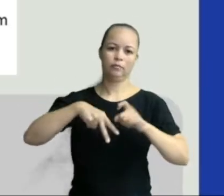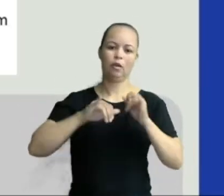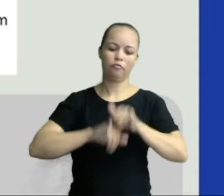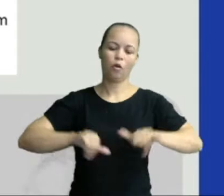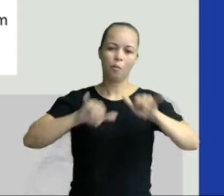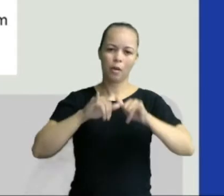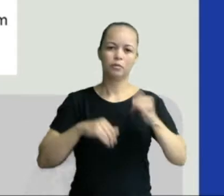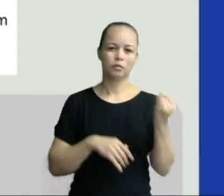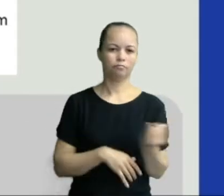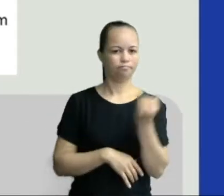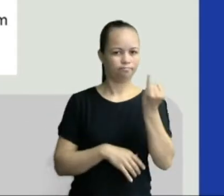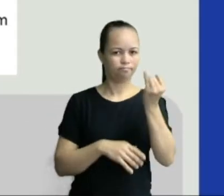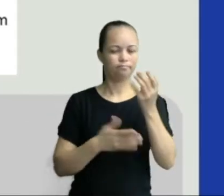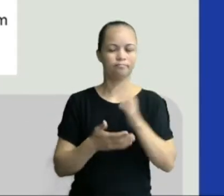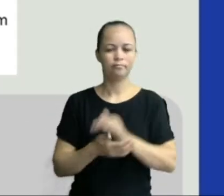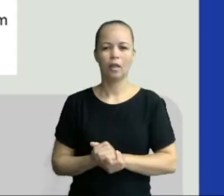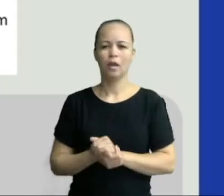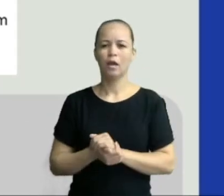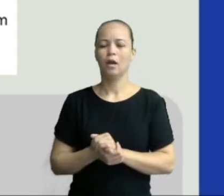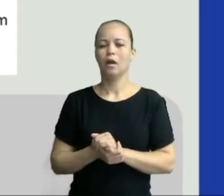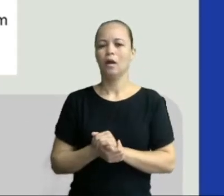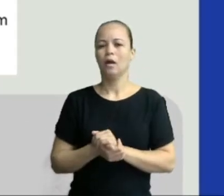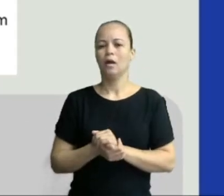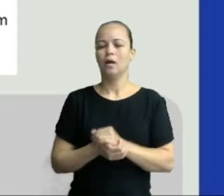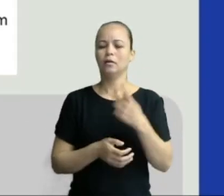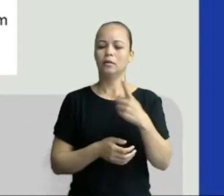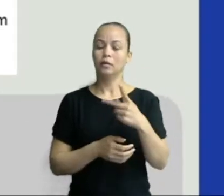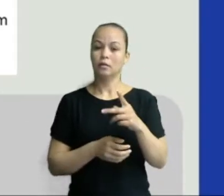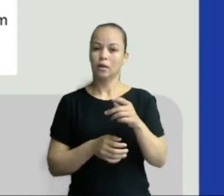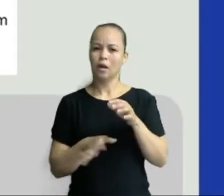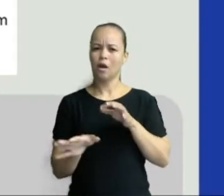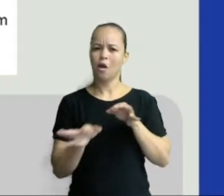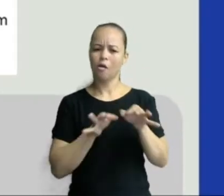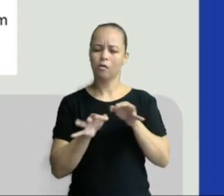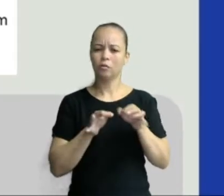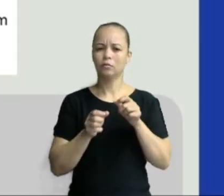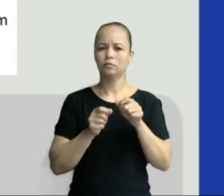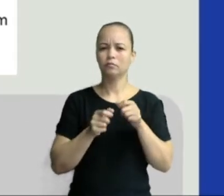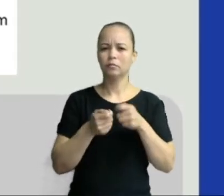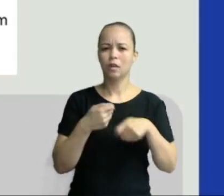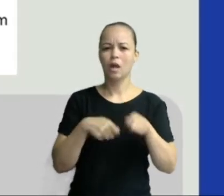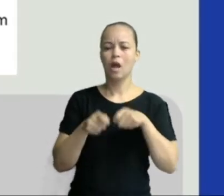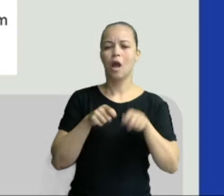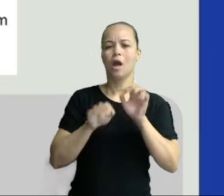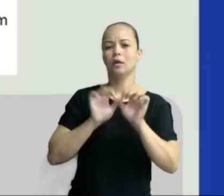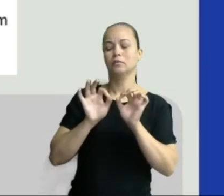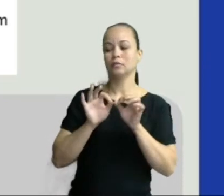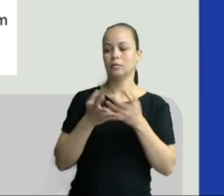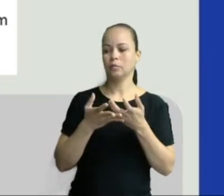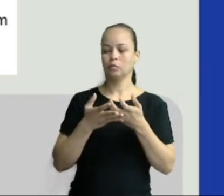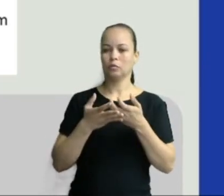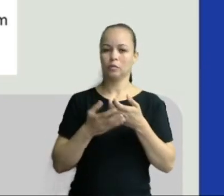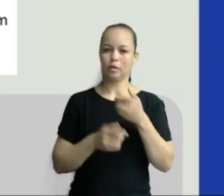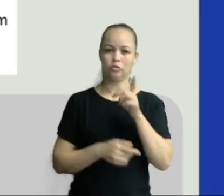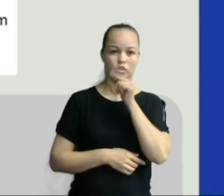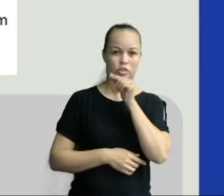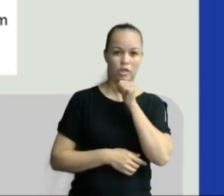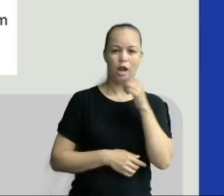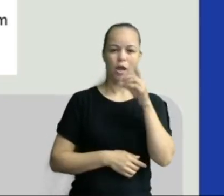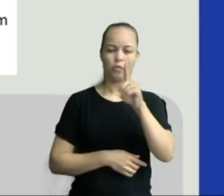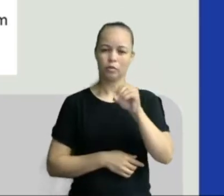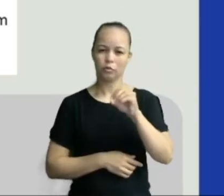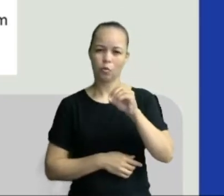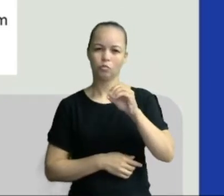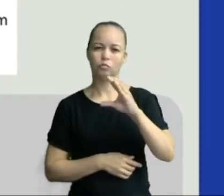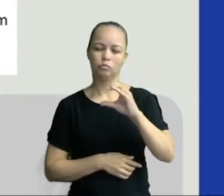excretam? Amônia. A osmorregulação é realizada em protozoários de água doce por uma estrutura chamada